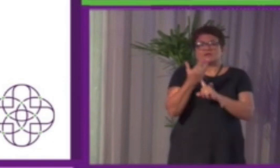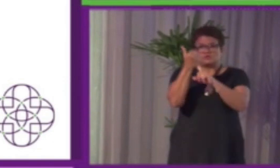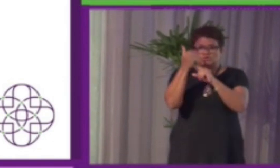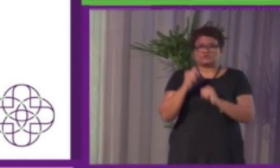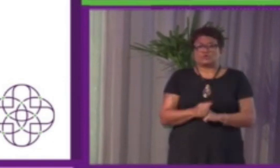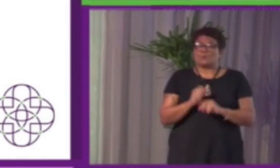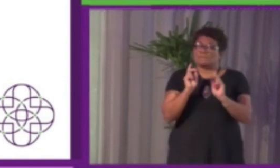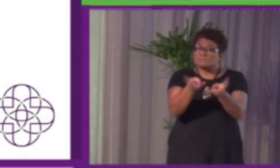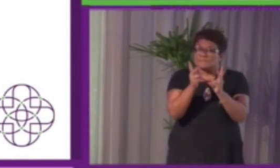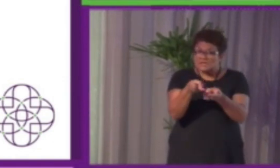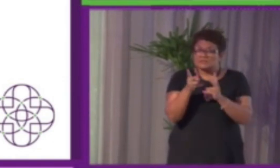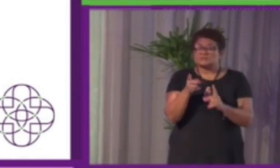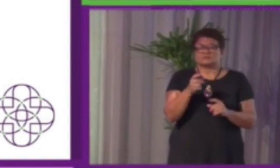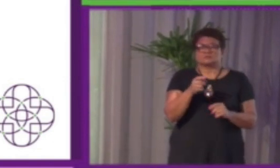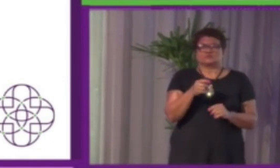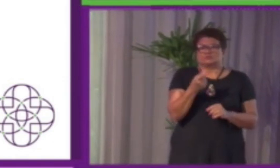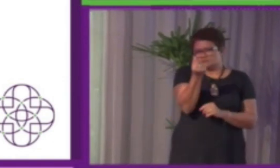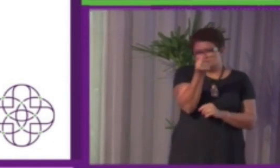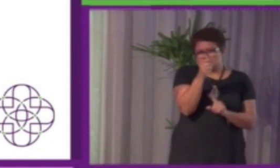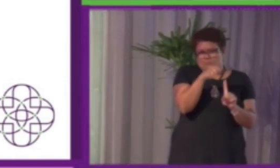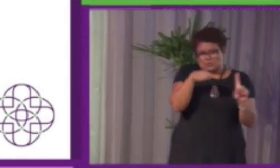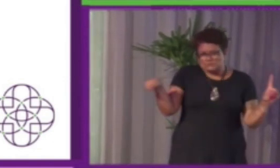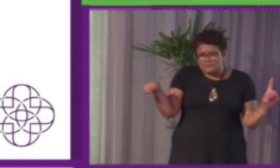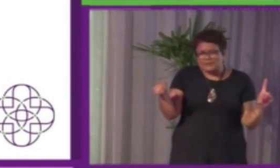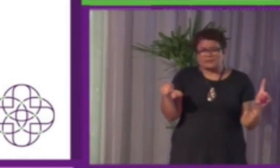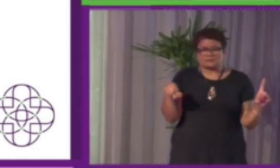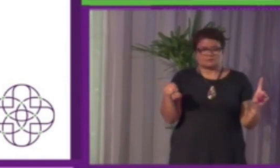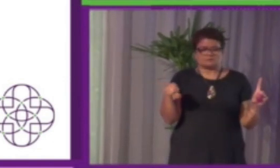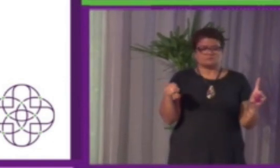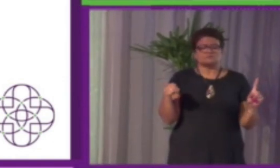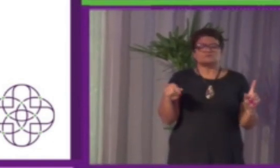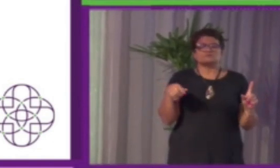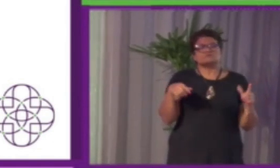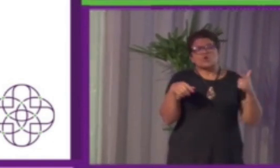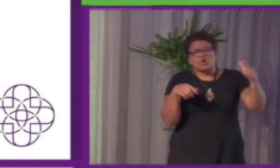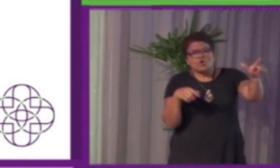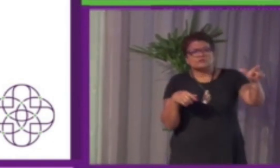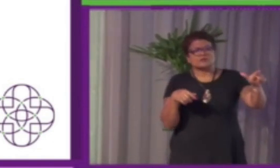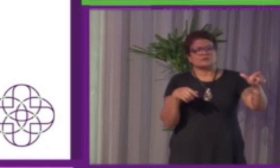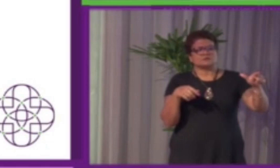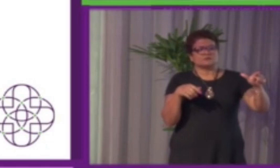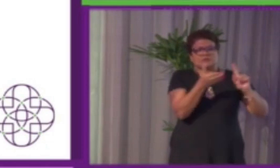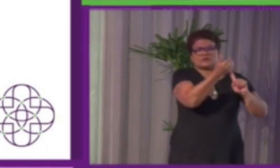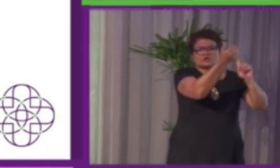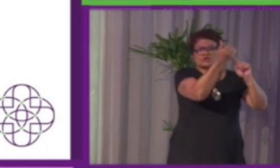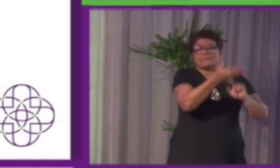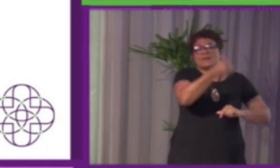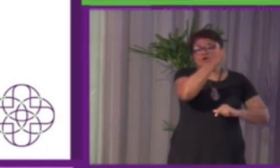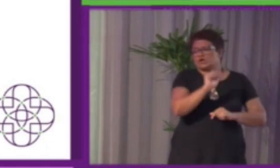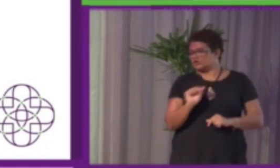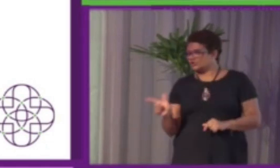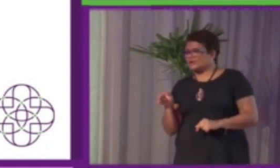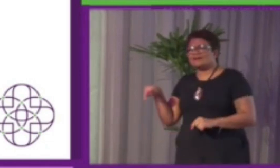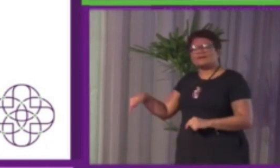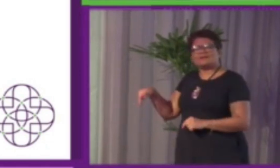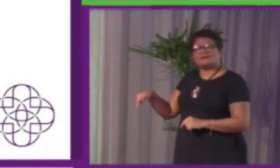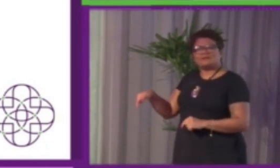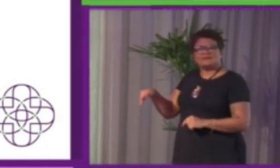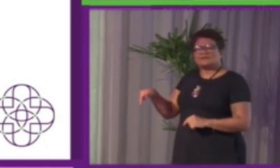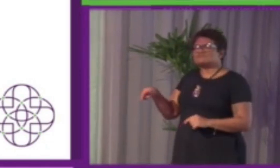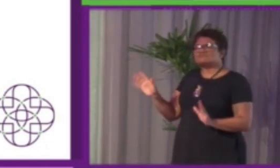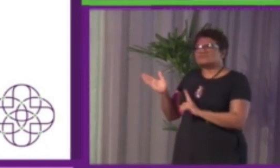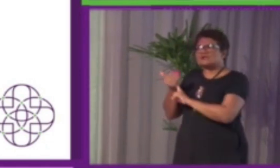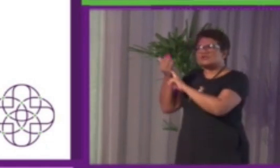mesmo orçamento utilizado, elas gerem mais saúde do que aquelas que eu tive que desincorporar